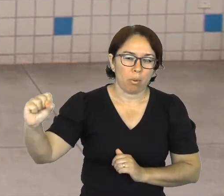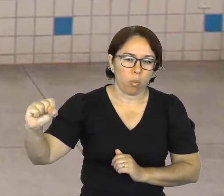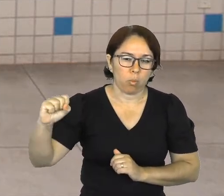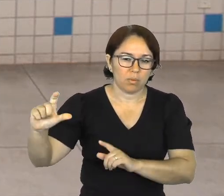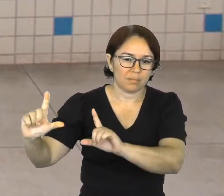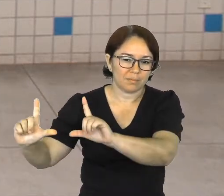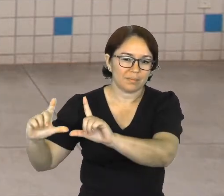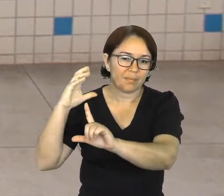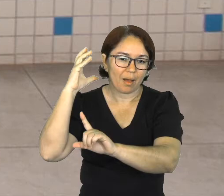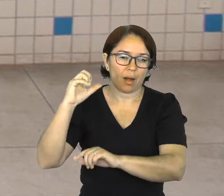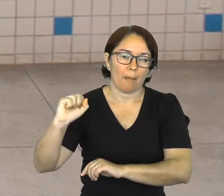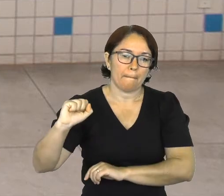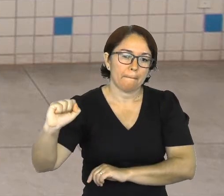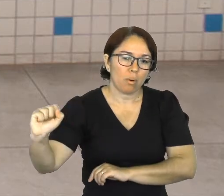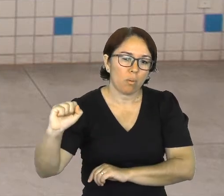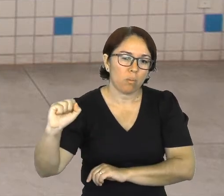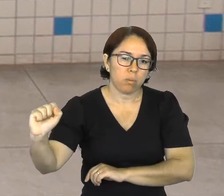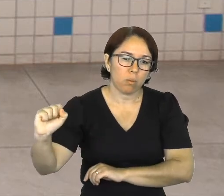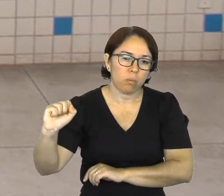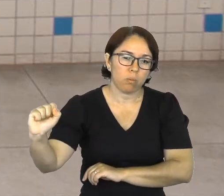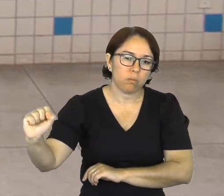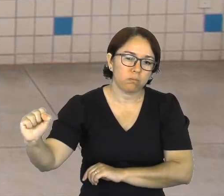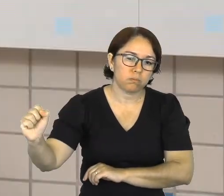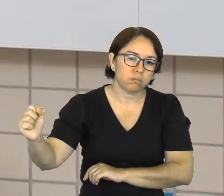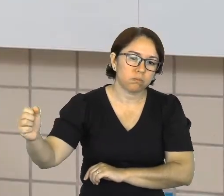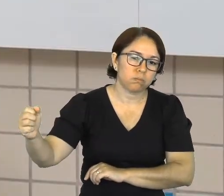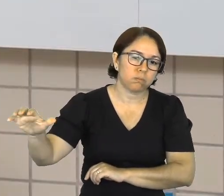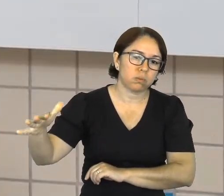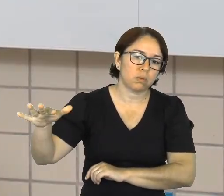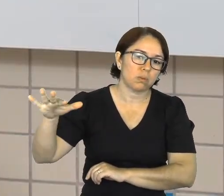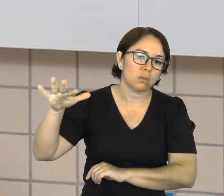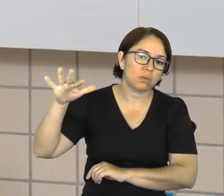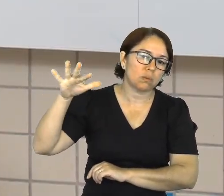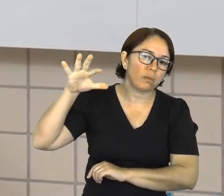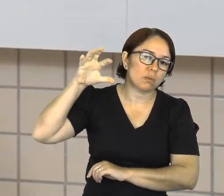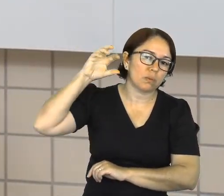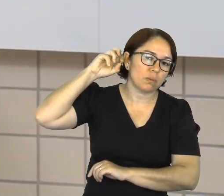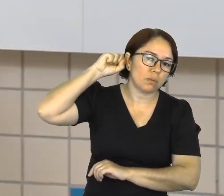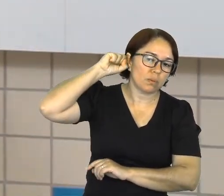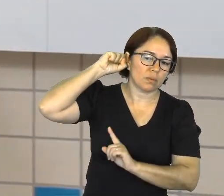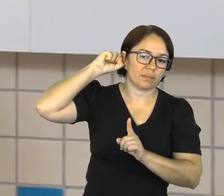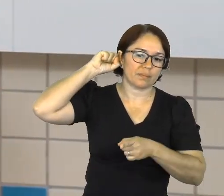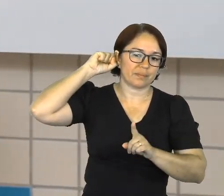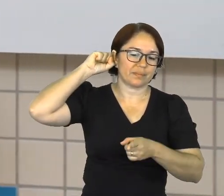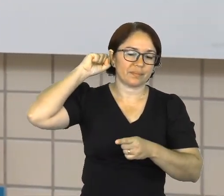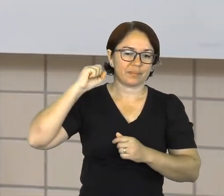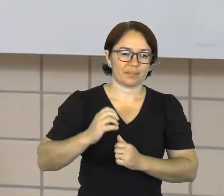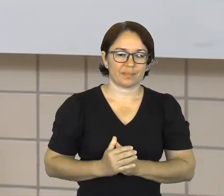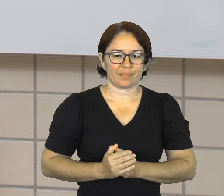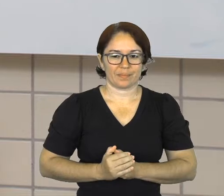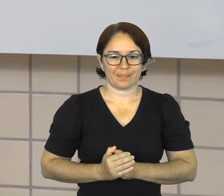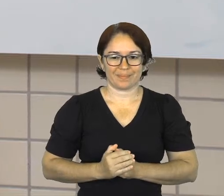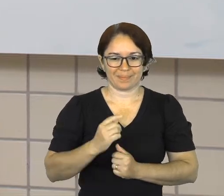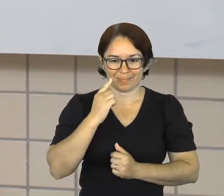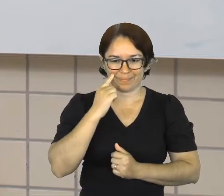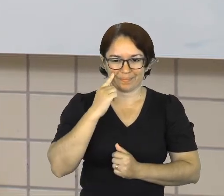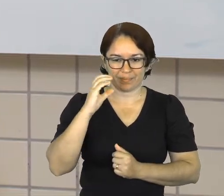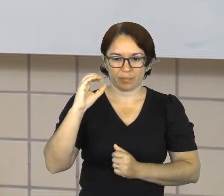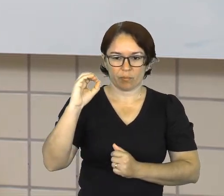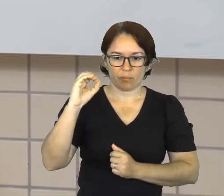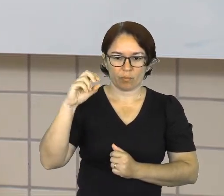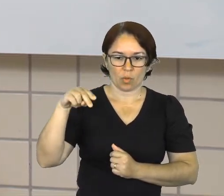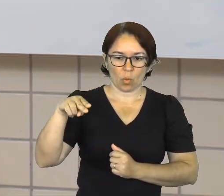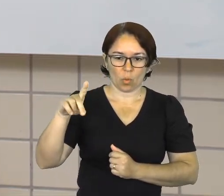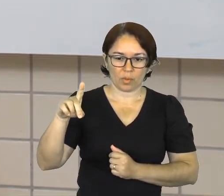fica maior e menor, respectivamente, né? De acordo com a figura de vocês aí, vocês estão vendo que a onda ela vai seguir o